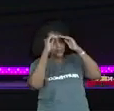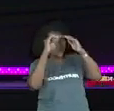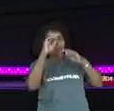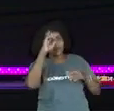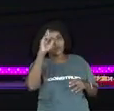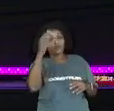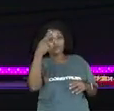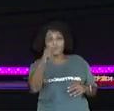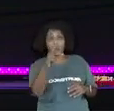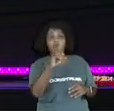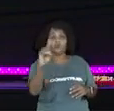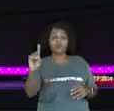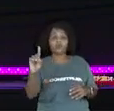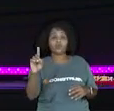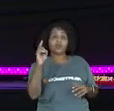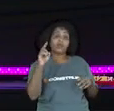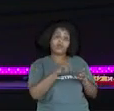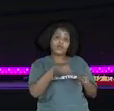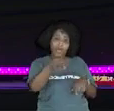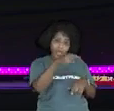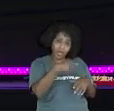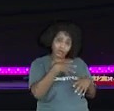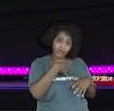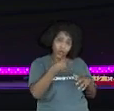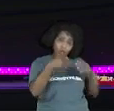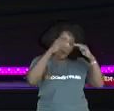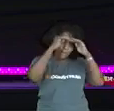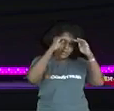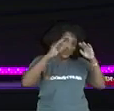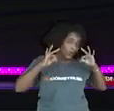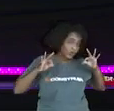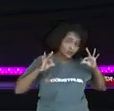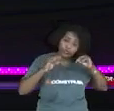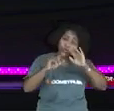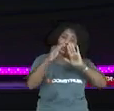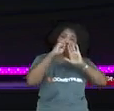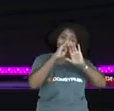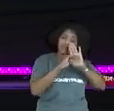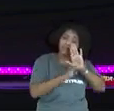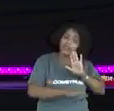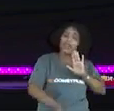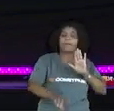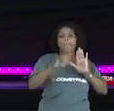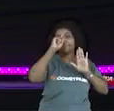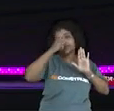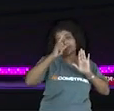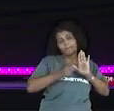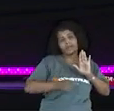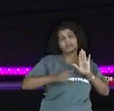o seu Deus e obedeça obedeceram a todos os decretos e mandamentos